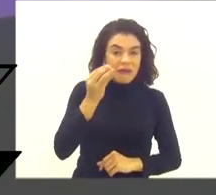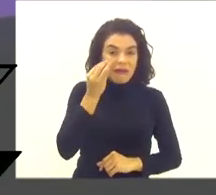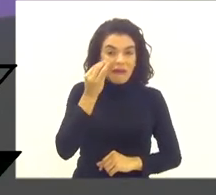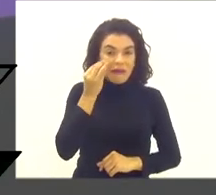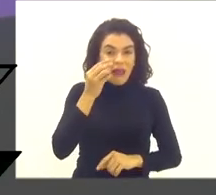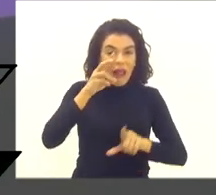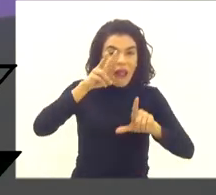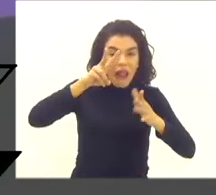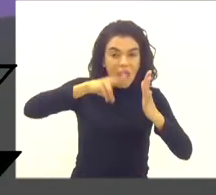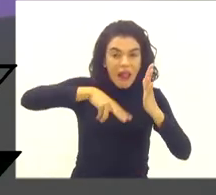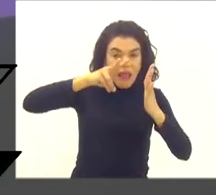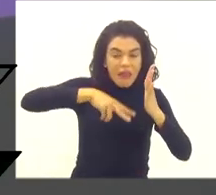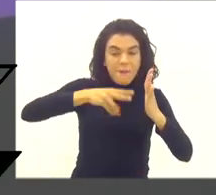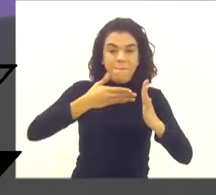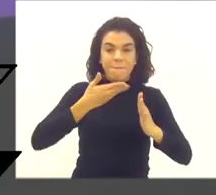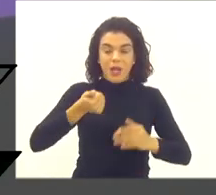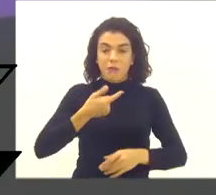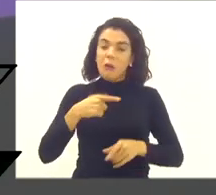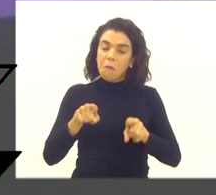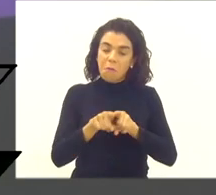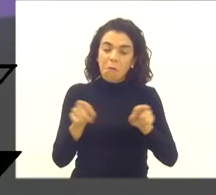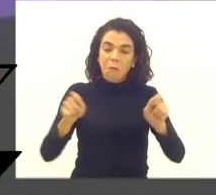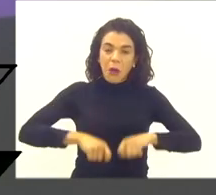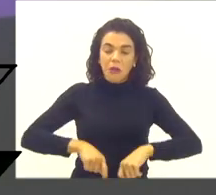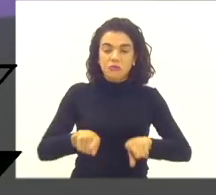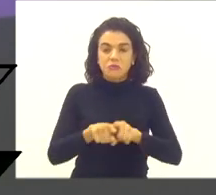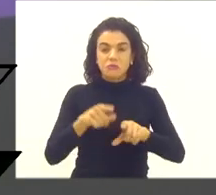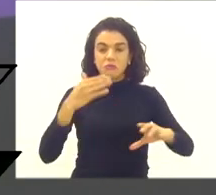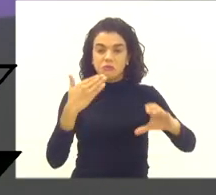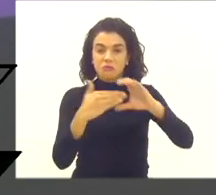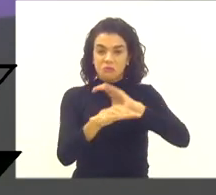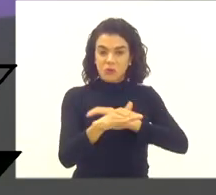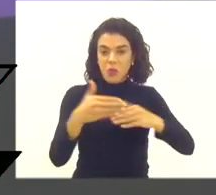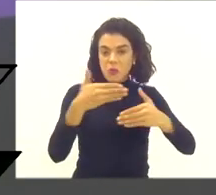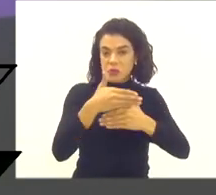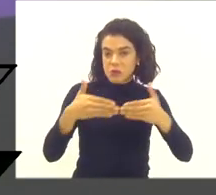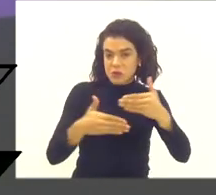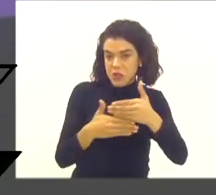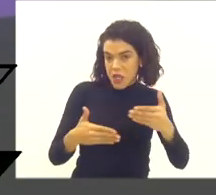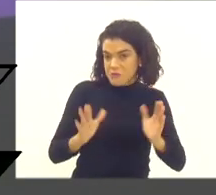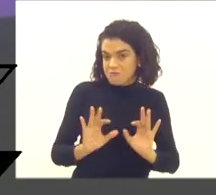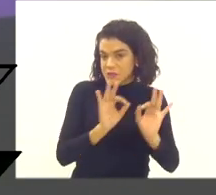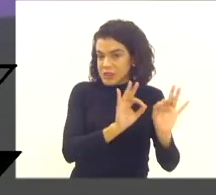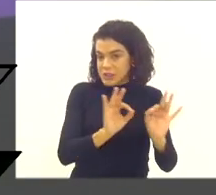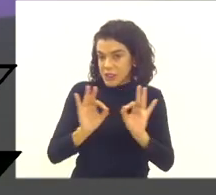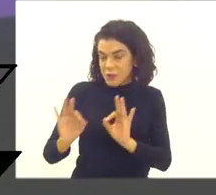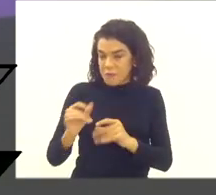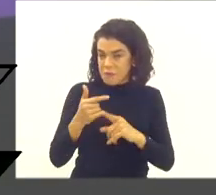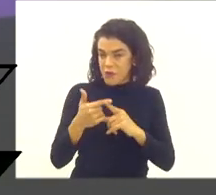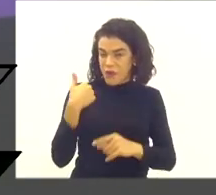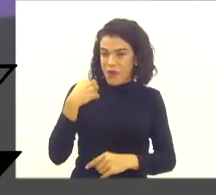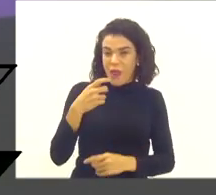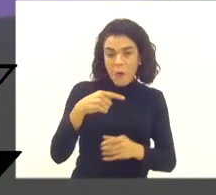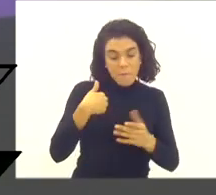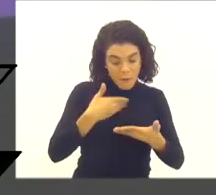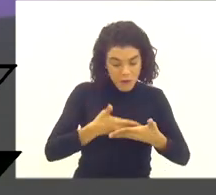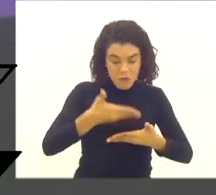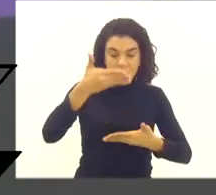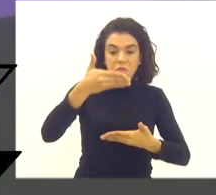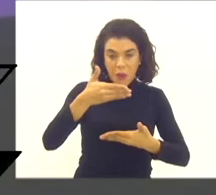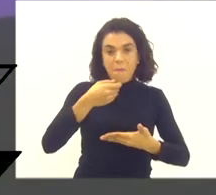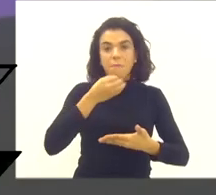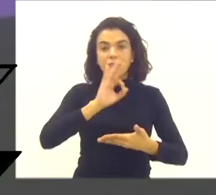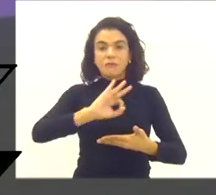mas depois eu posso mandar também para comissão os slides mais acertadinhos que aqui para mim ele aparece direitinho mas